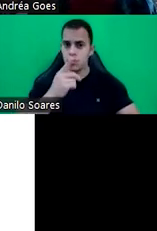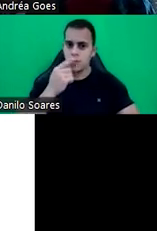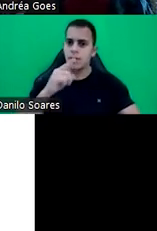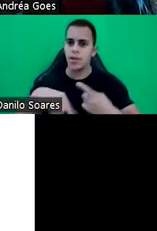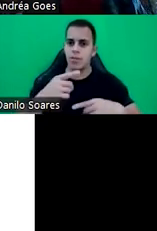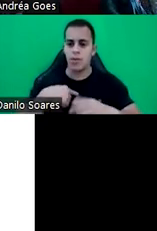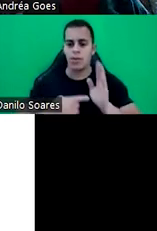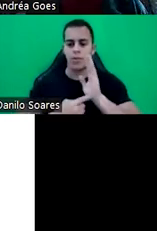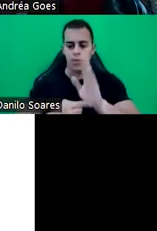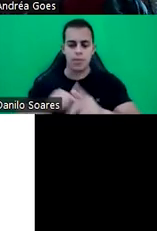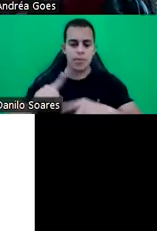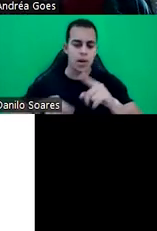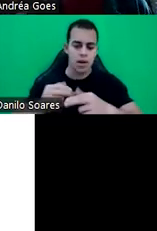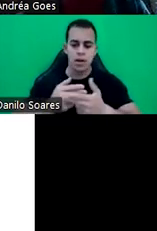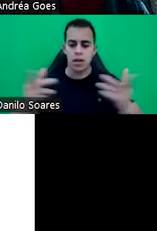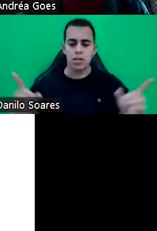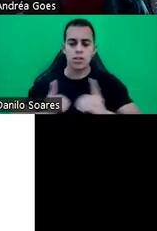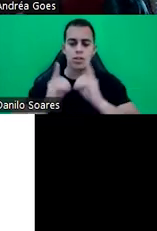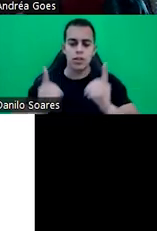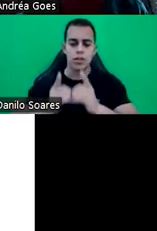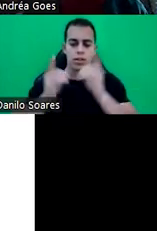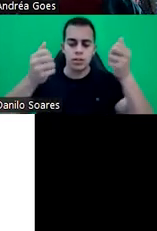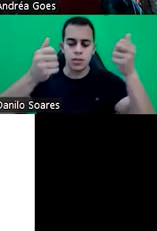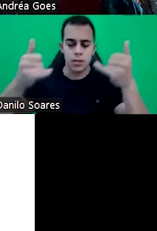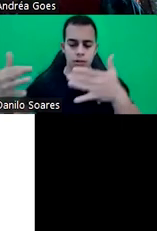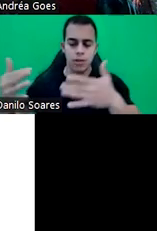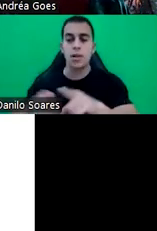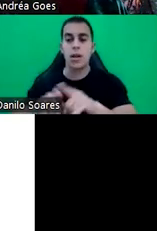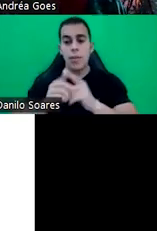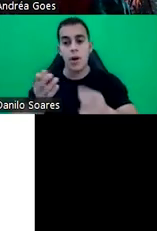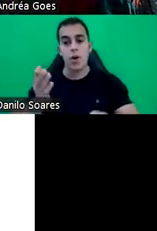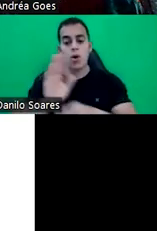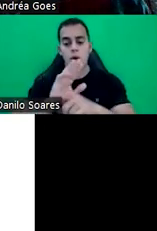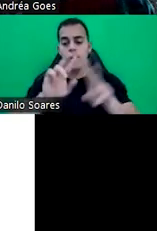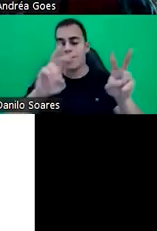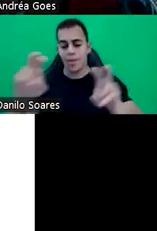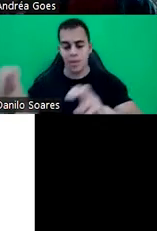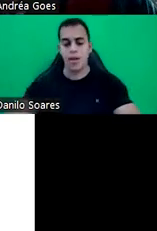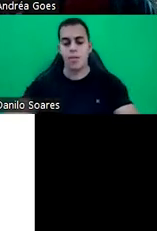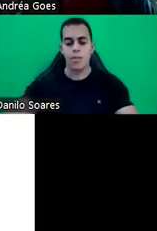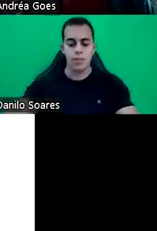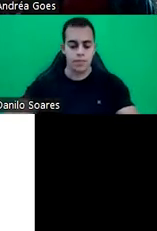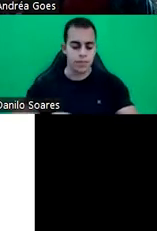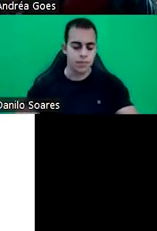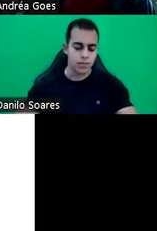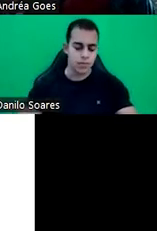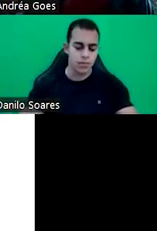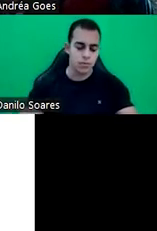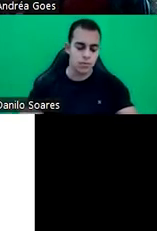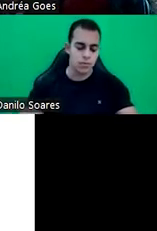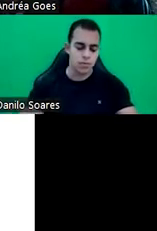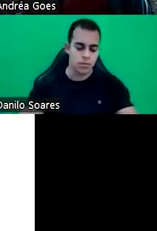para explicar ou para contribuir, né, para o ensino de determinado tema. E aí poucas pessoas trabalham isso